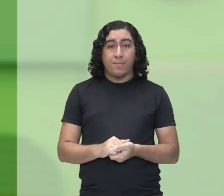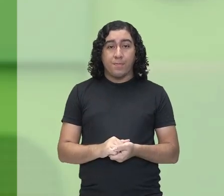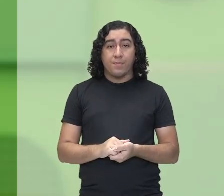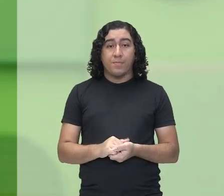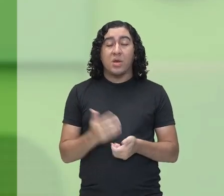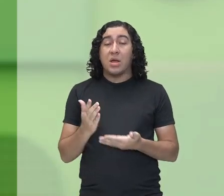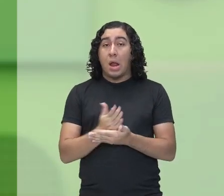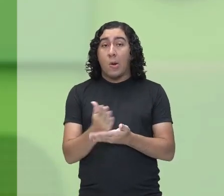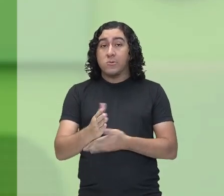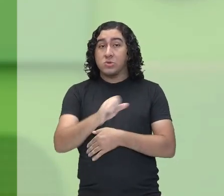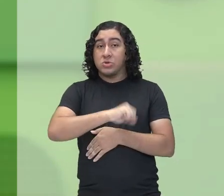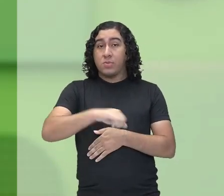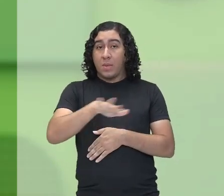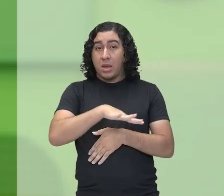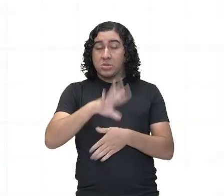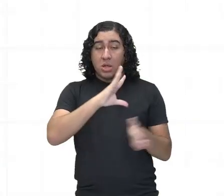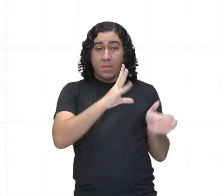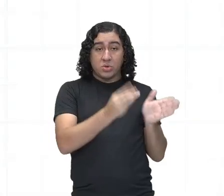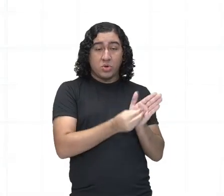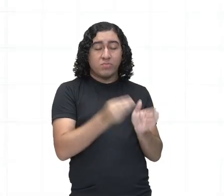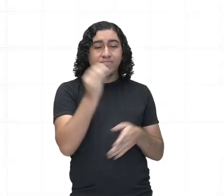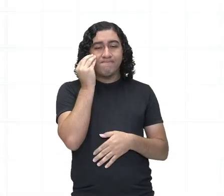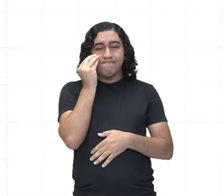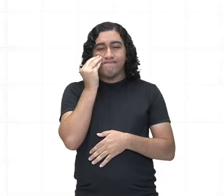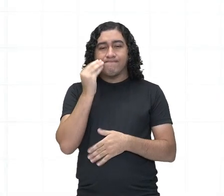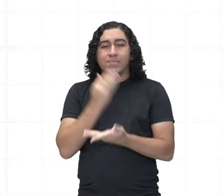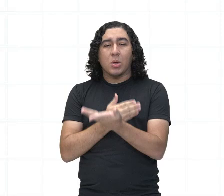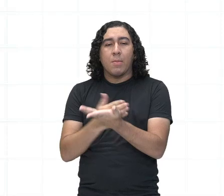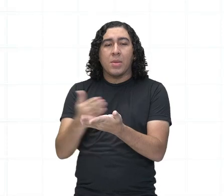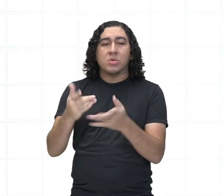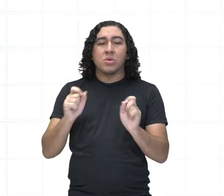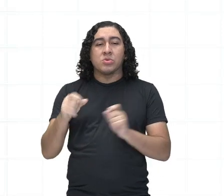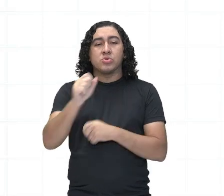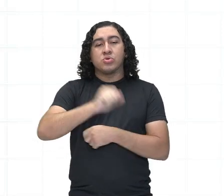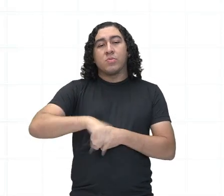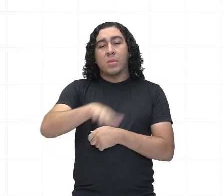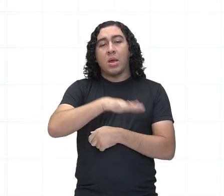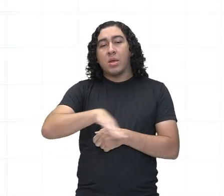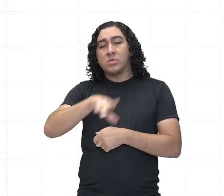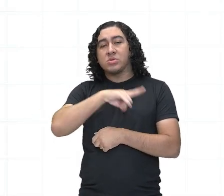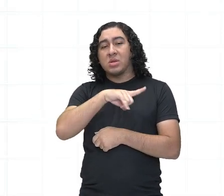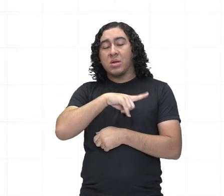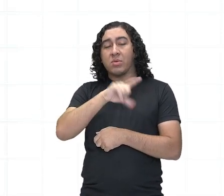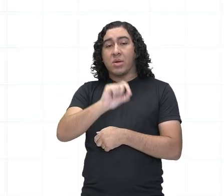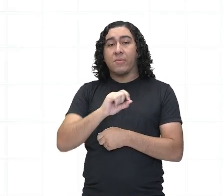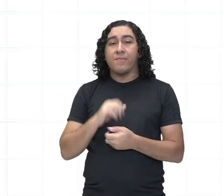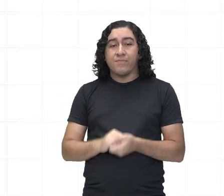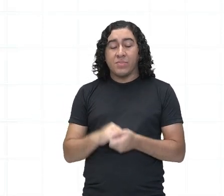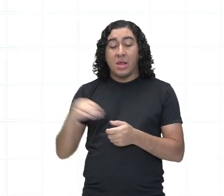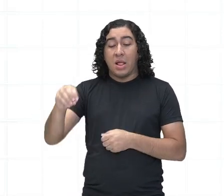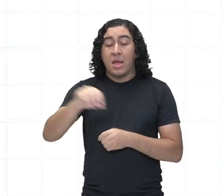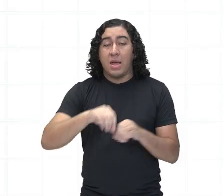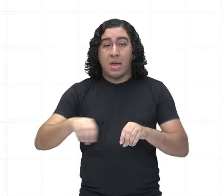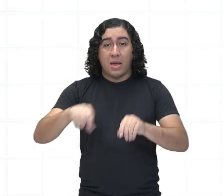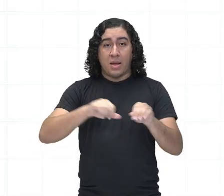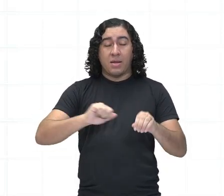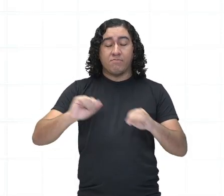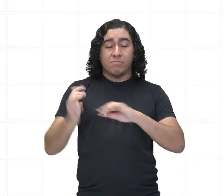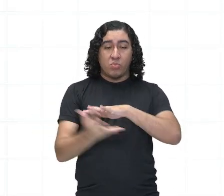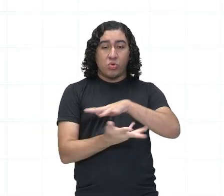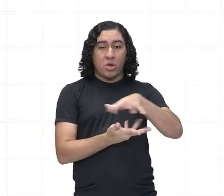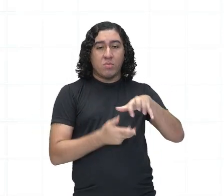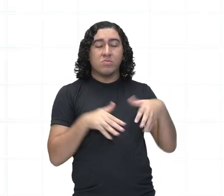alguns ambientes na Amazônia. E nós vamos iniciar com os ambientes aí terrestres. E eu quero que vocês façam